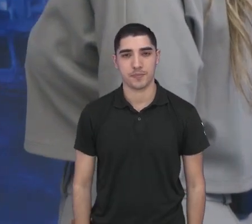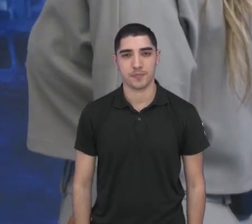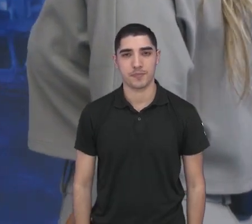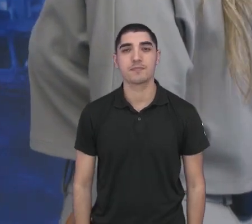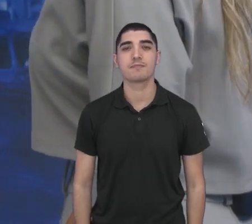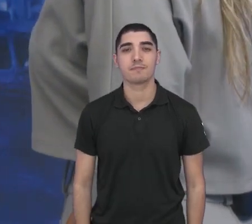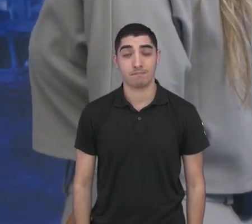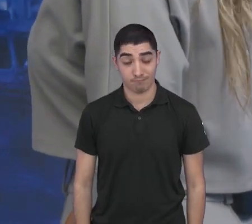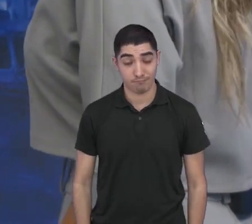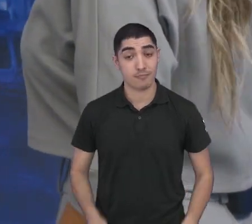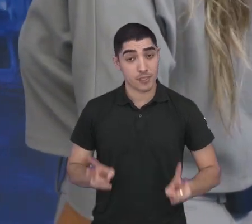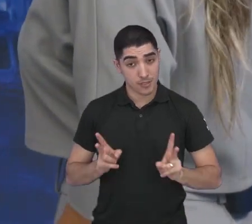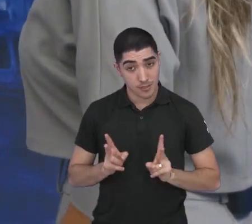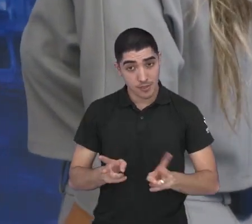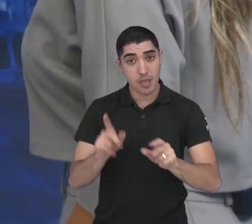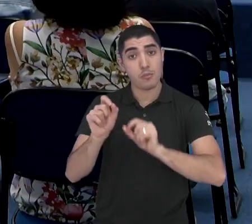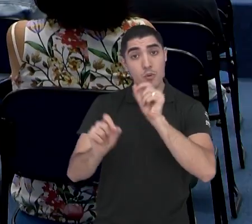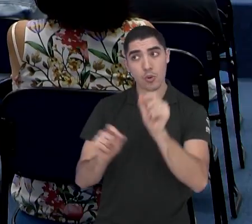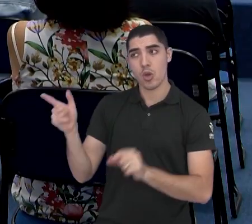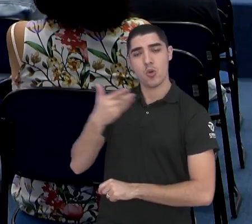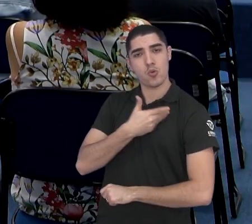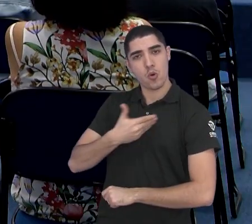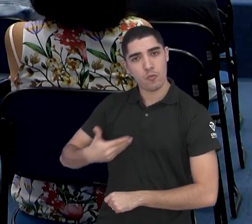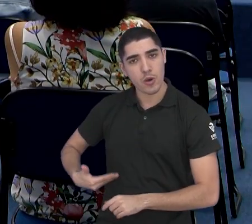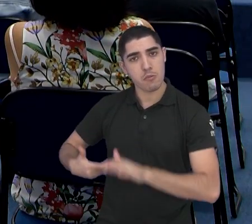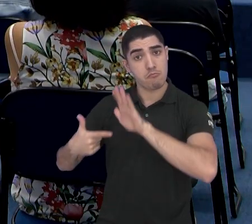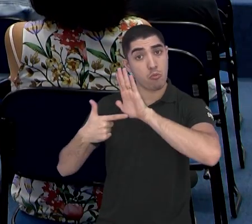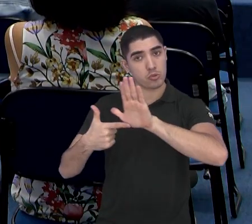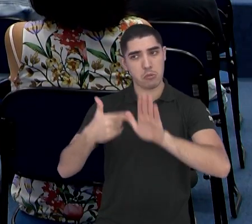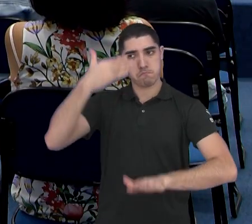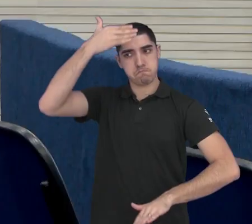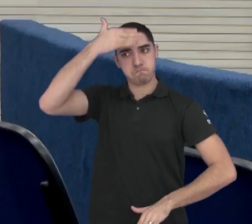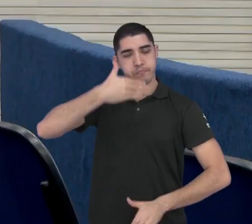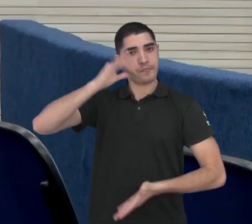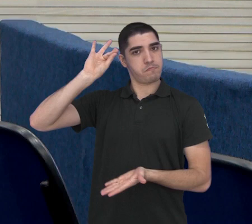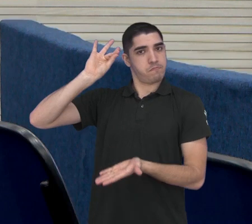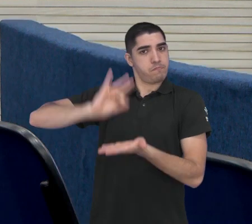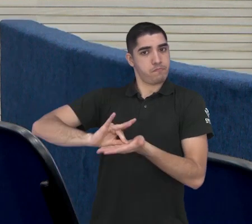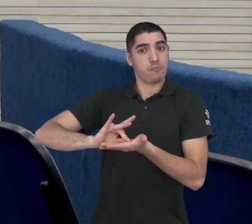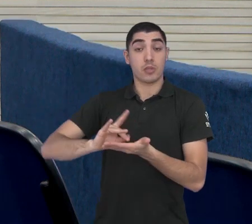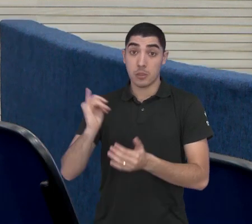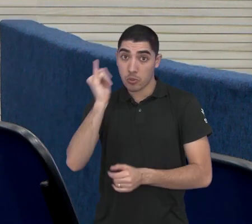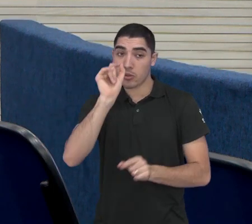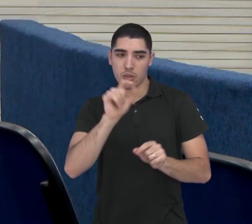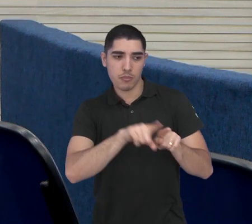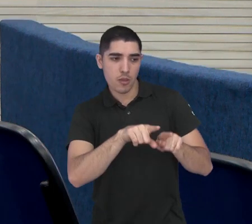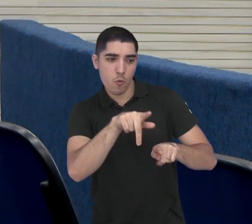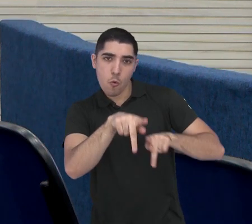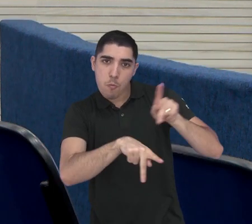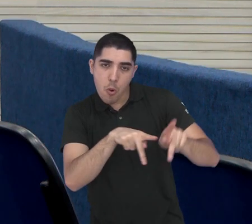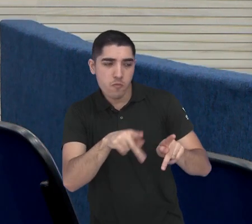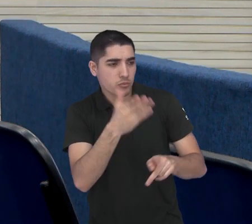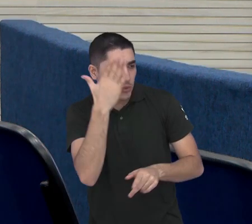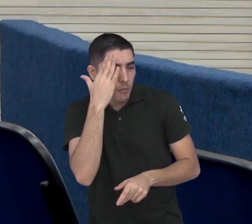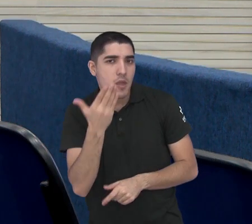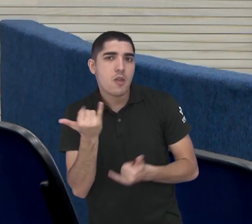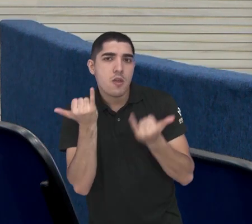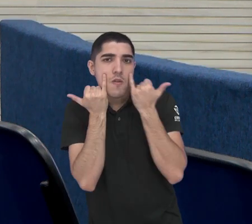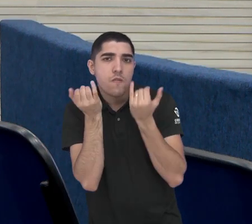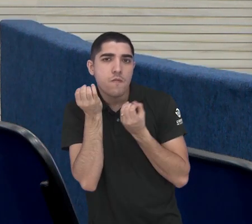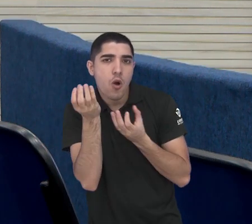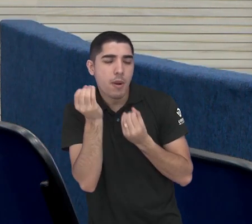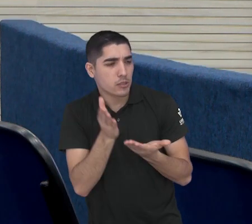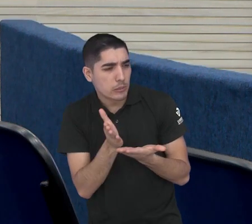Promover a transparência do poder público, ouvir a opinião da população e coletar informações fundamentais para algumas